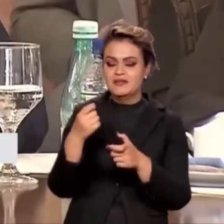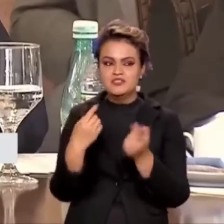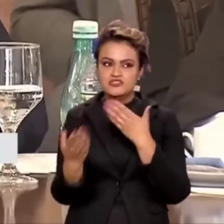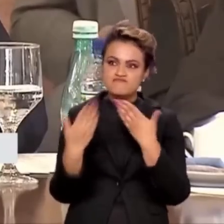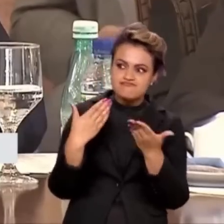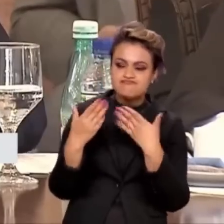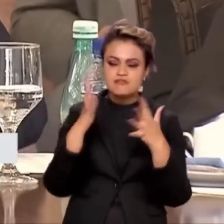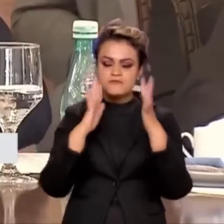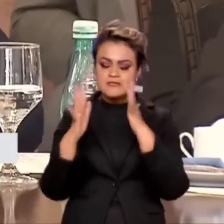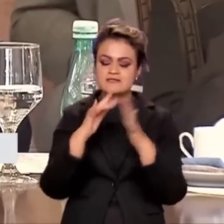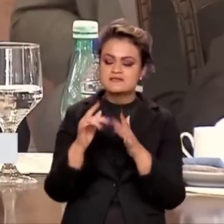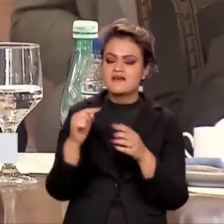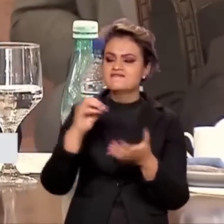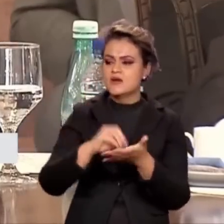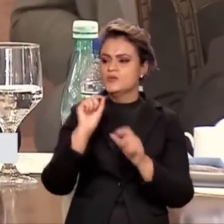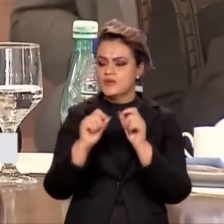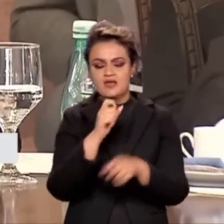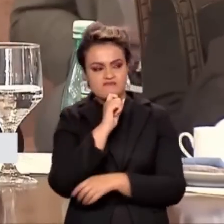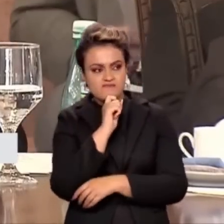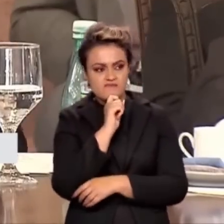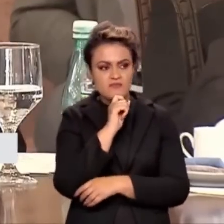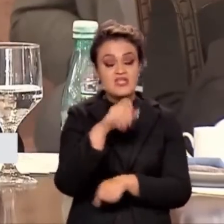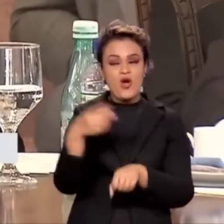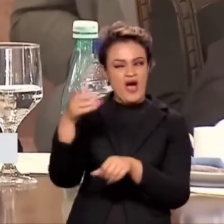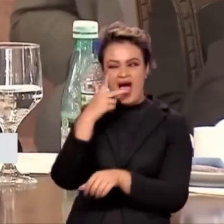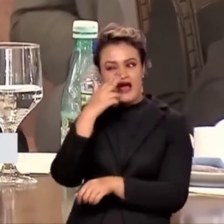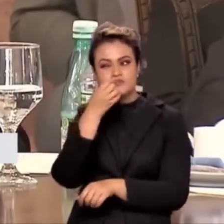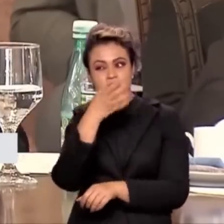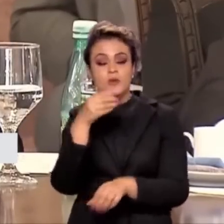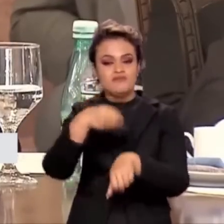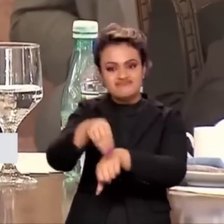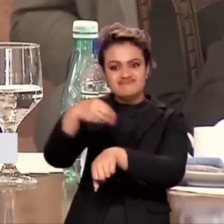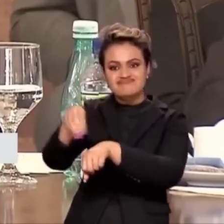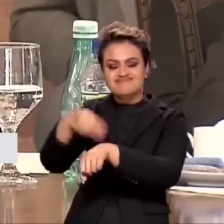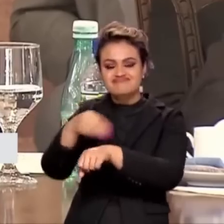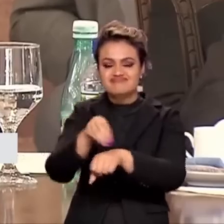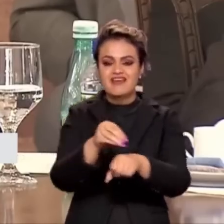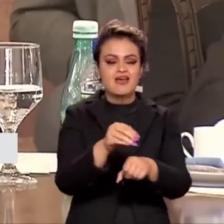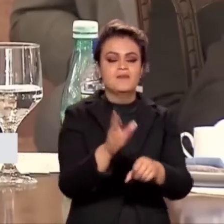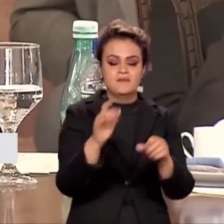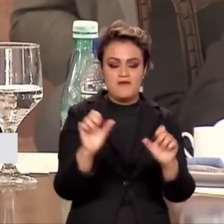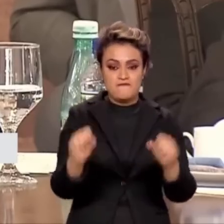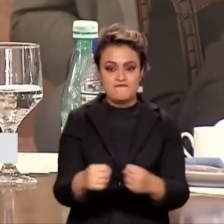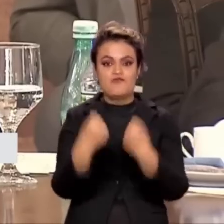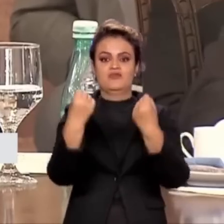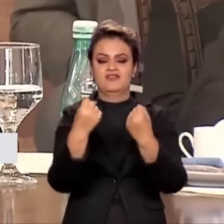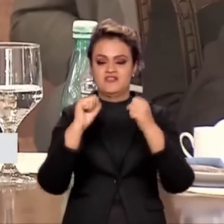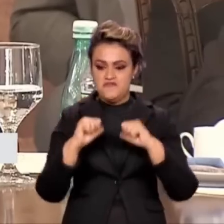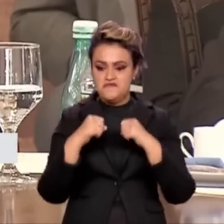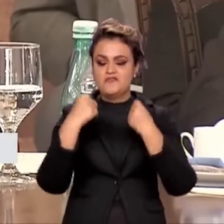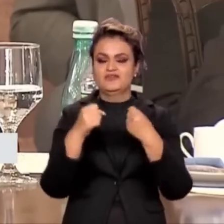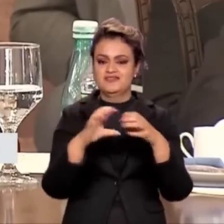fluidez e regularidade e orientar a atuação dos nossos países para o fortalecimento da integração